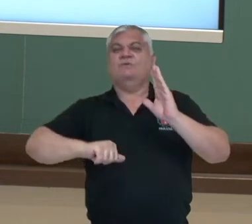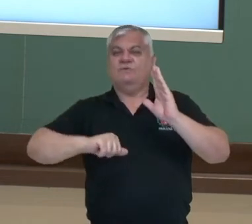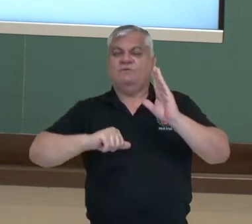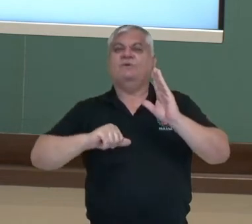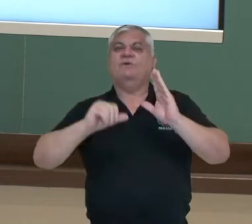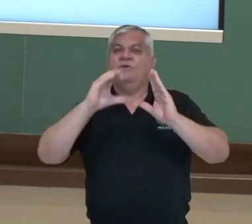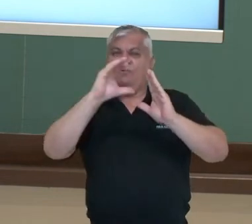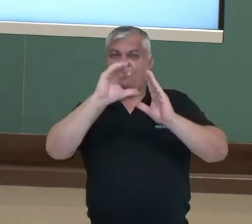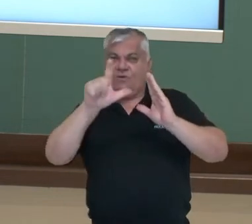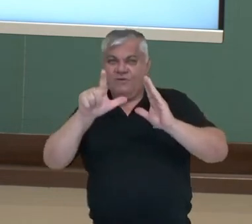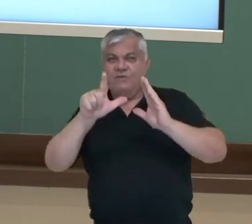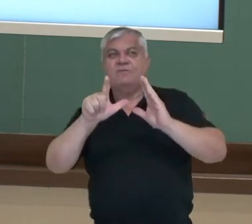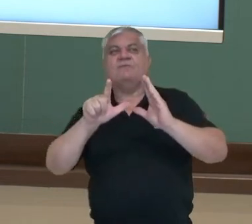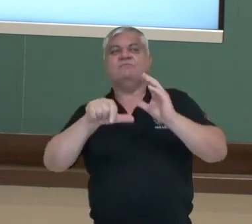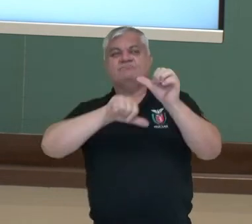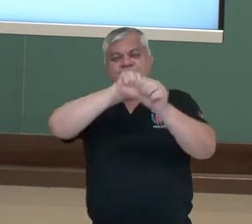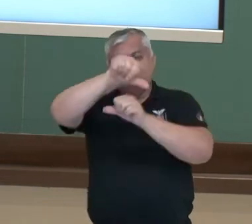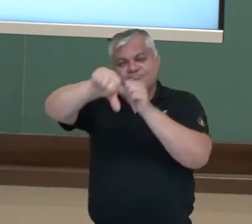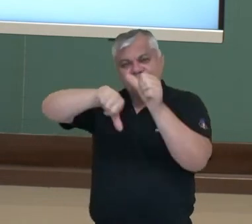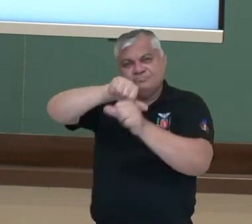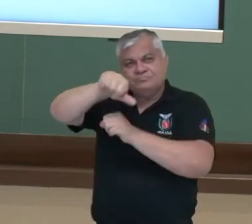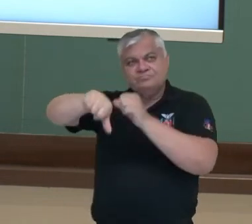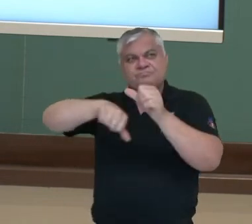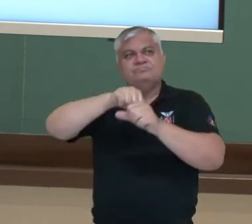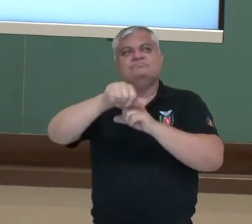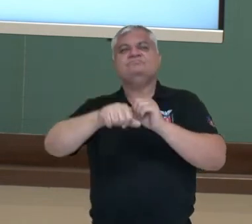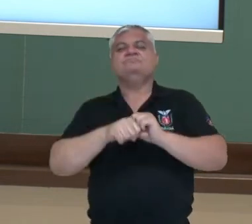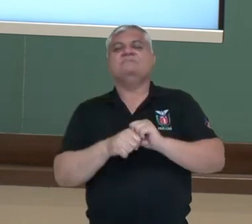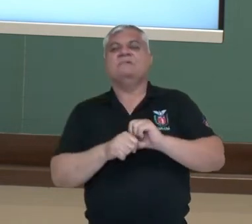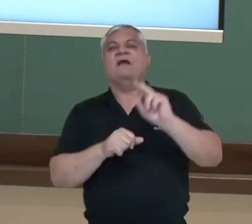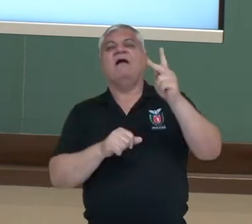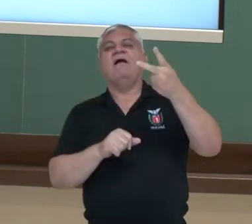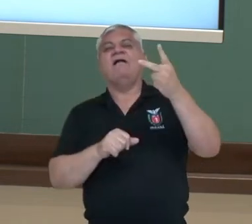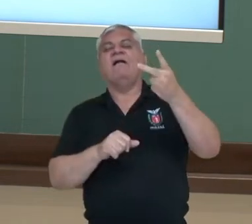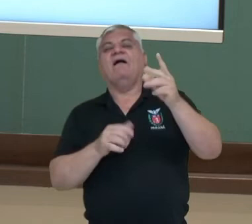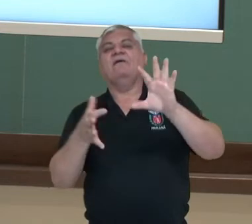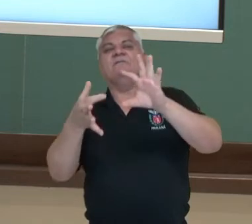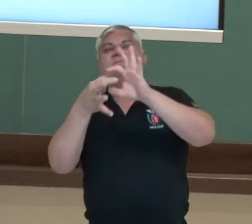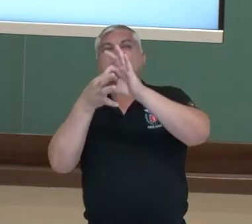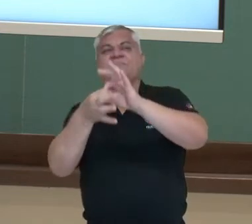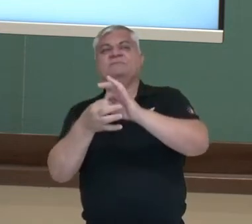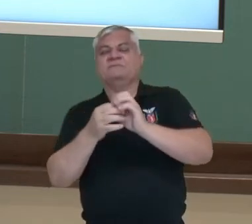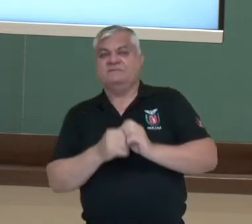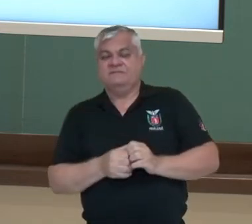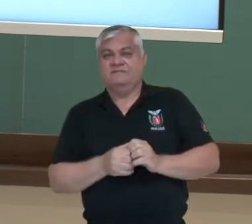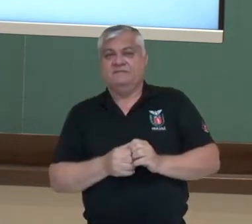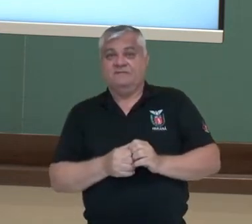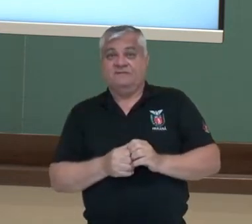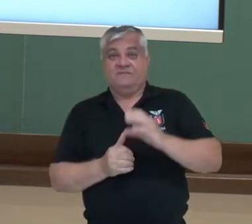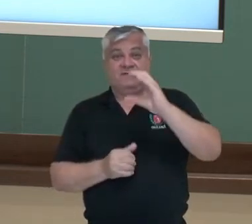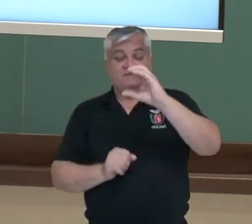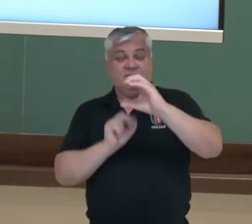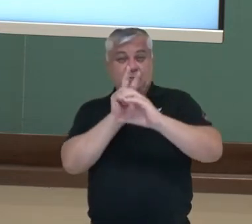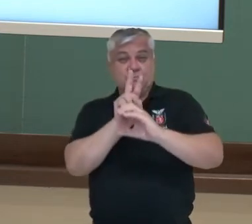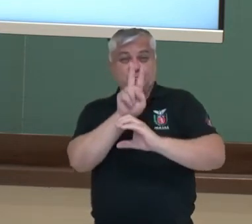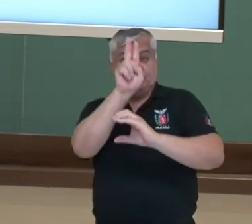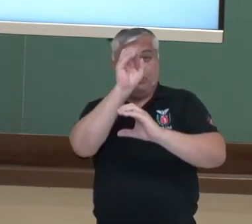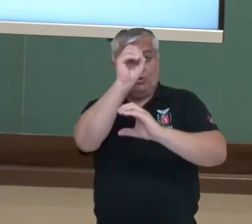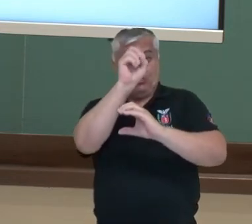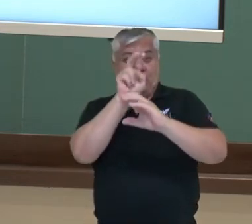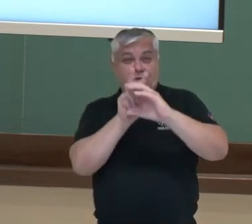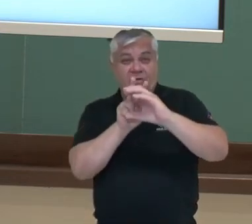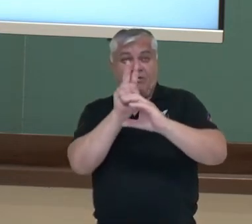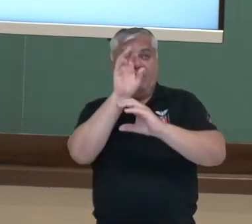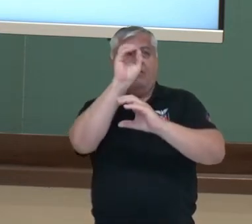do cloro, reagindo com esse outro carbono que está faltando uma ligação química justamente pela retirada do hidrogênio.